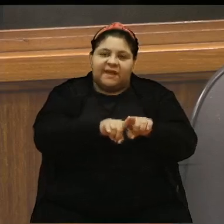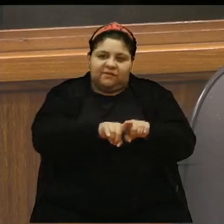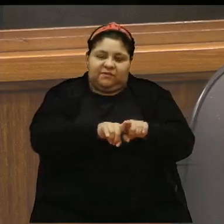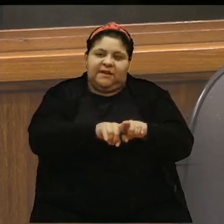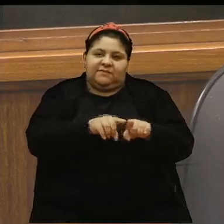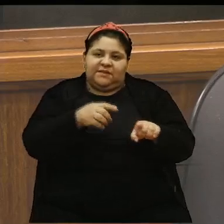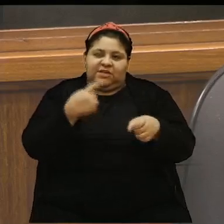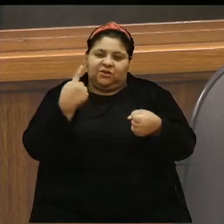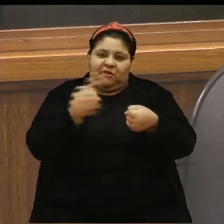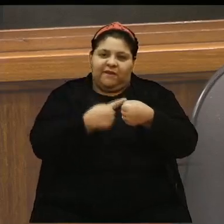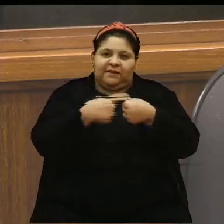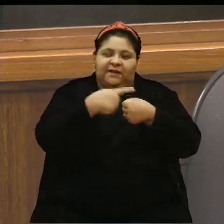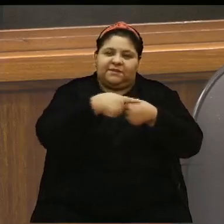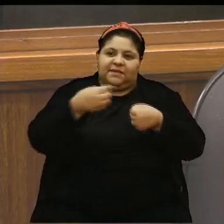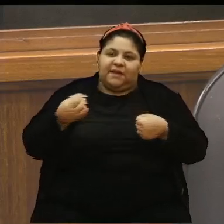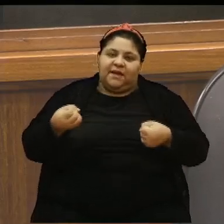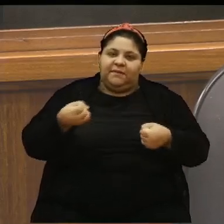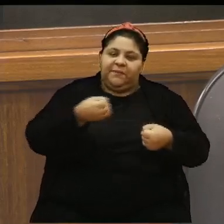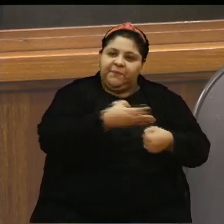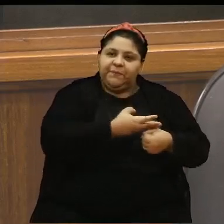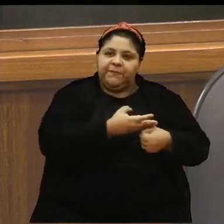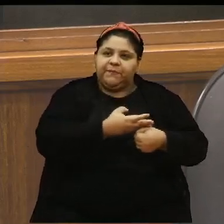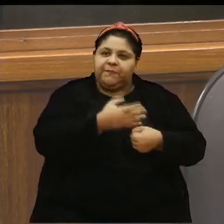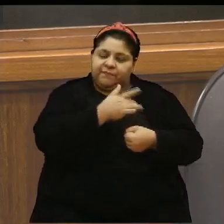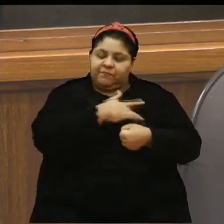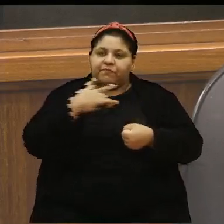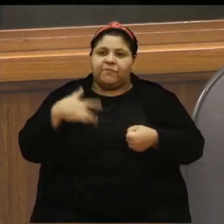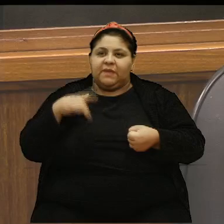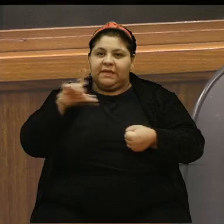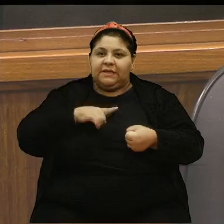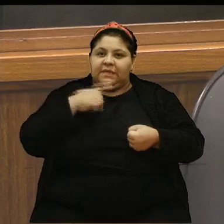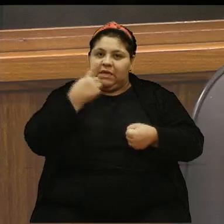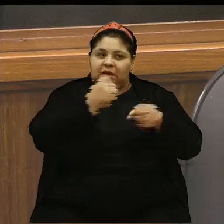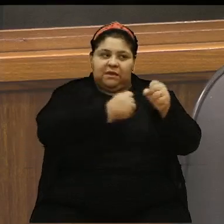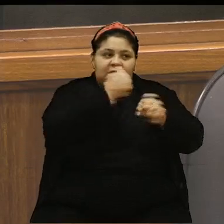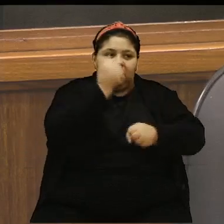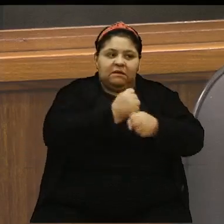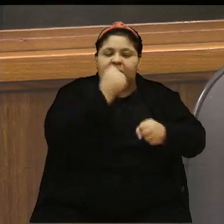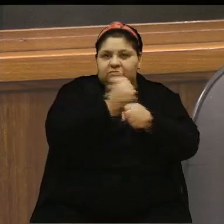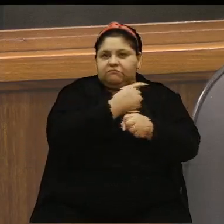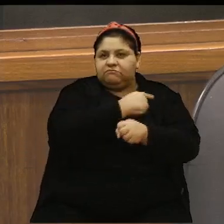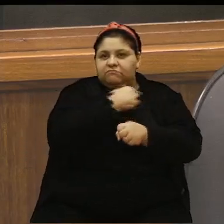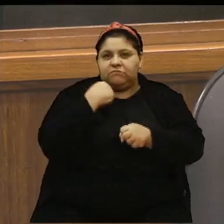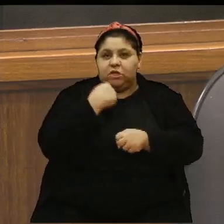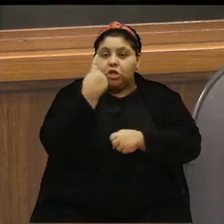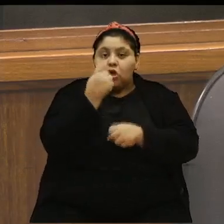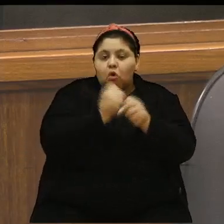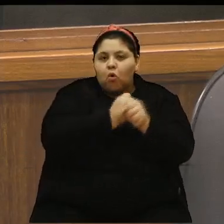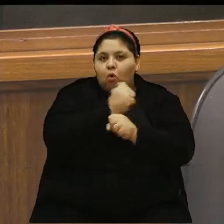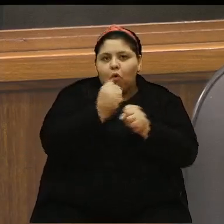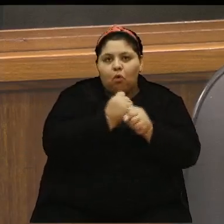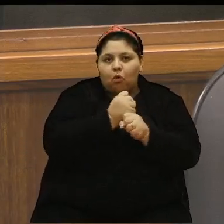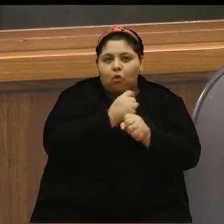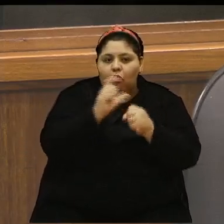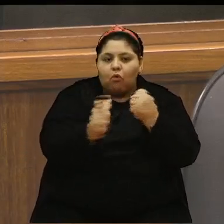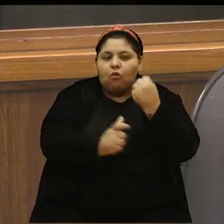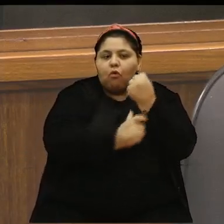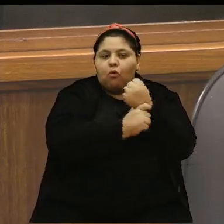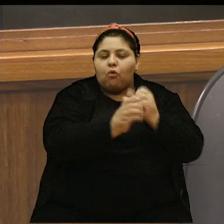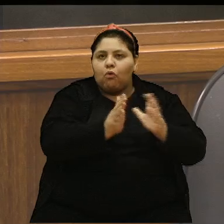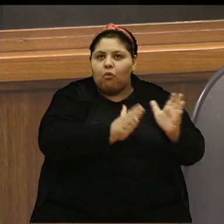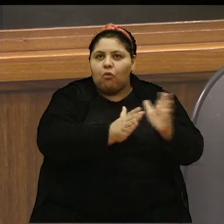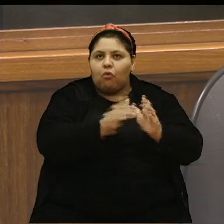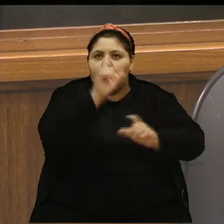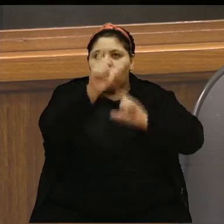vai falar de pleno acesso à saúde se a gente tem uma obra atrasada em um ano que não garante nem acesso